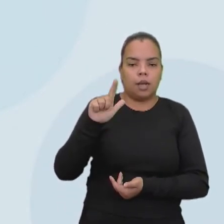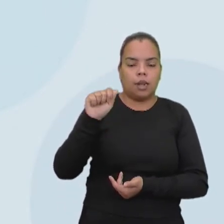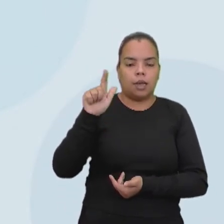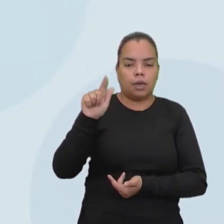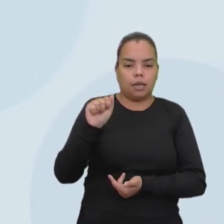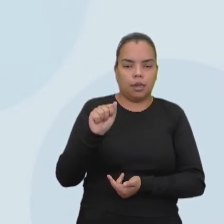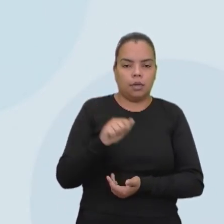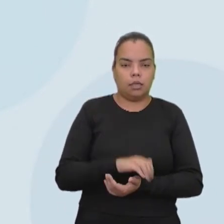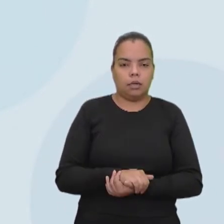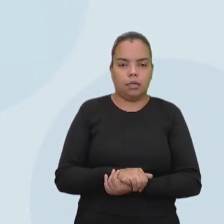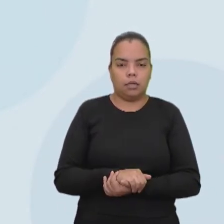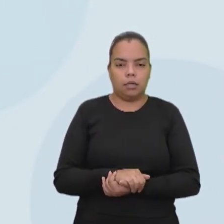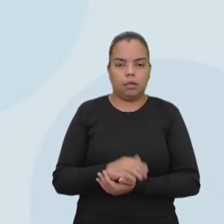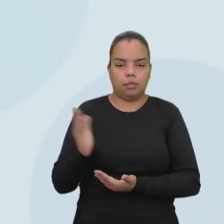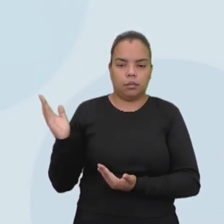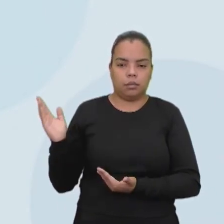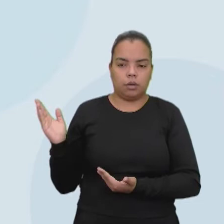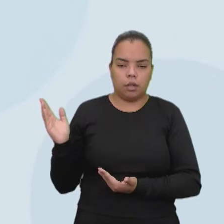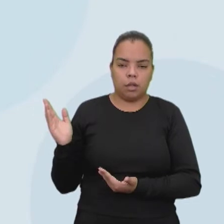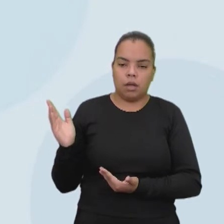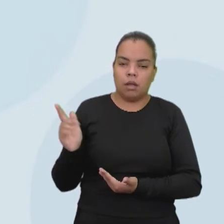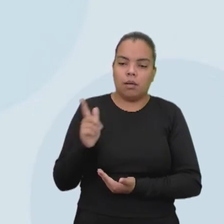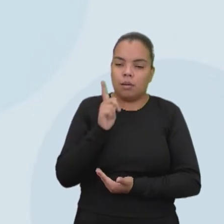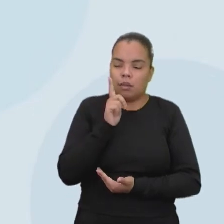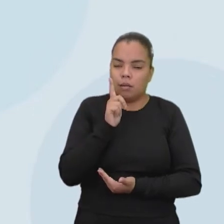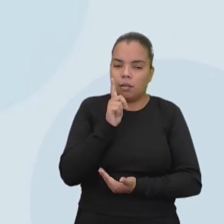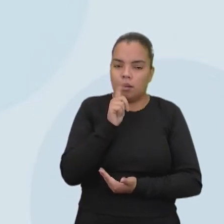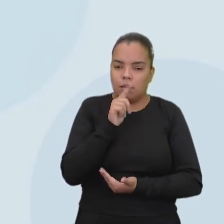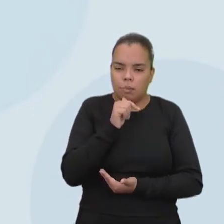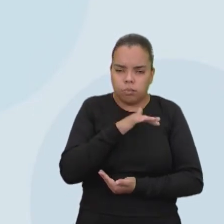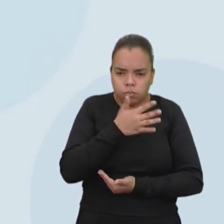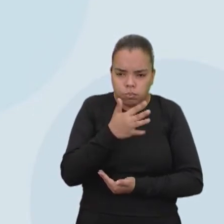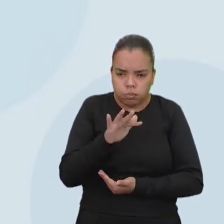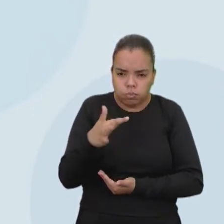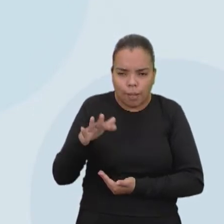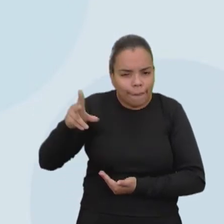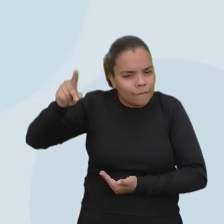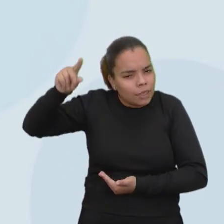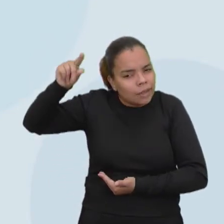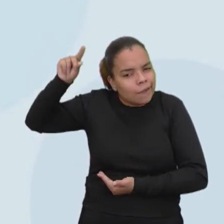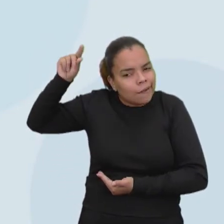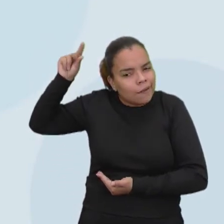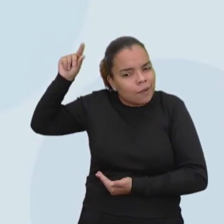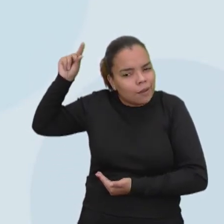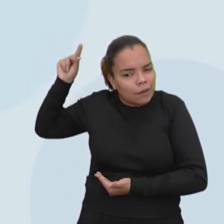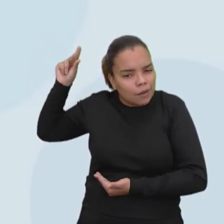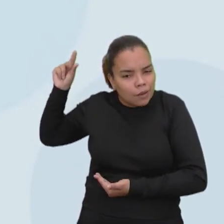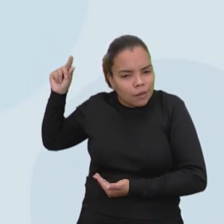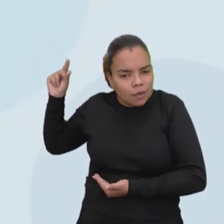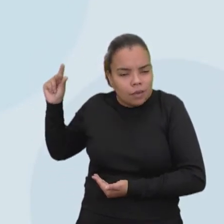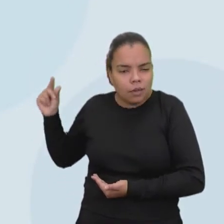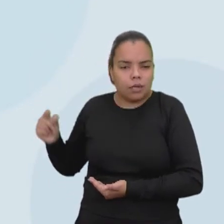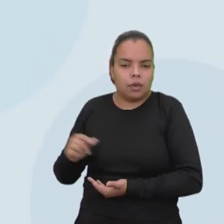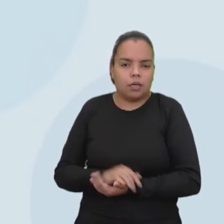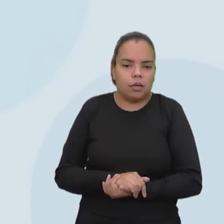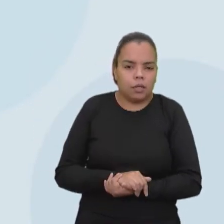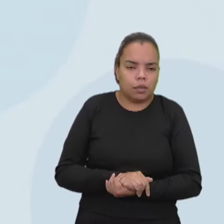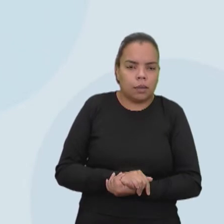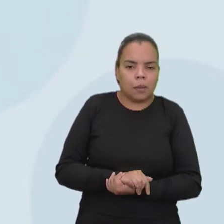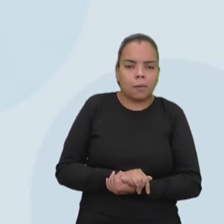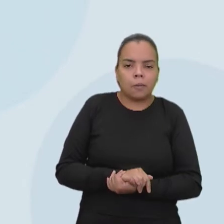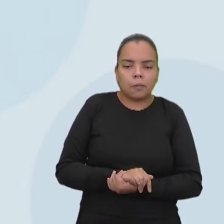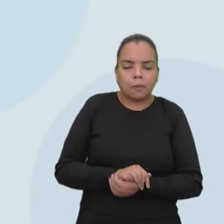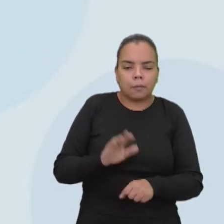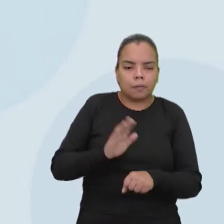geralmente formadas em antigos mares por ação de micro-organismos, né, como algas, por exemplo, né, que não é